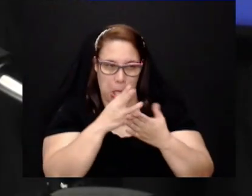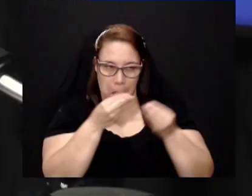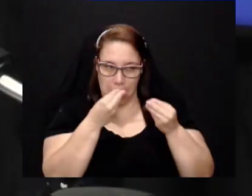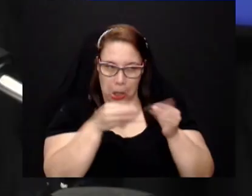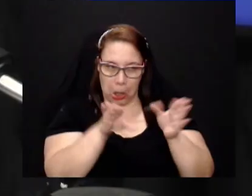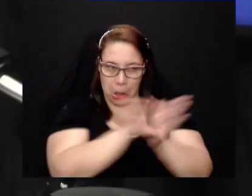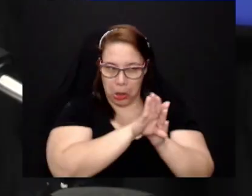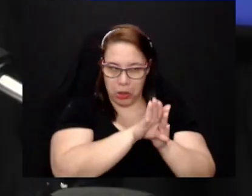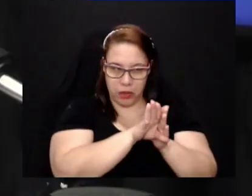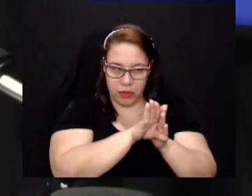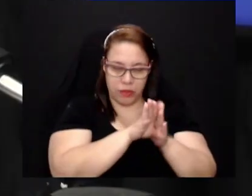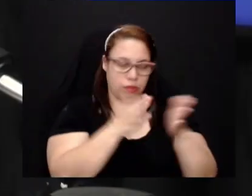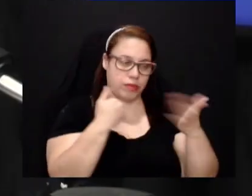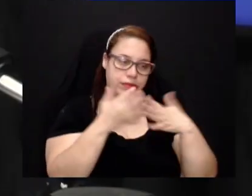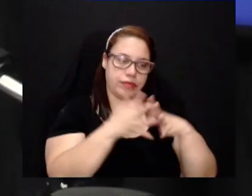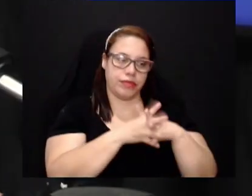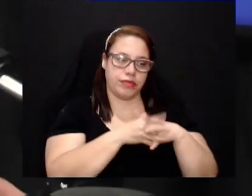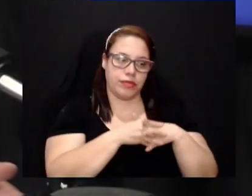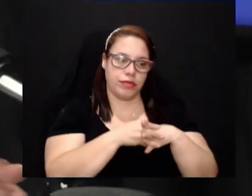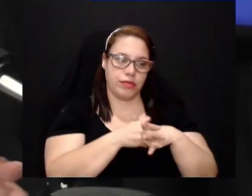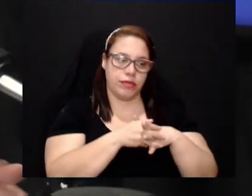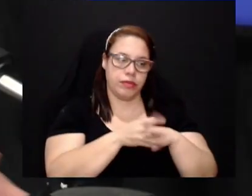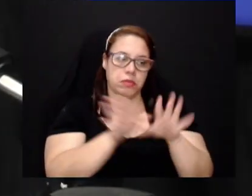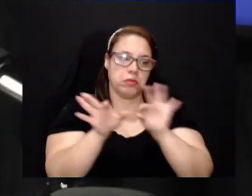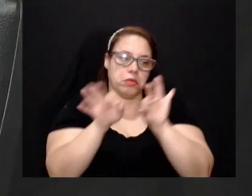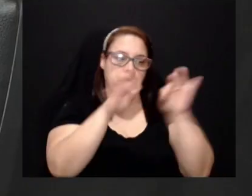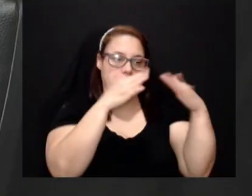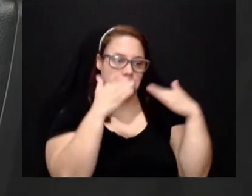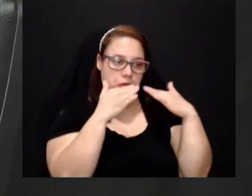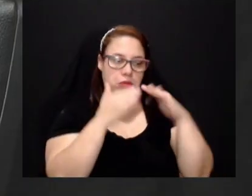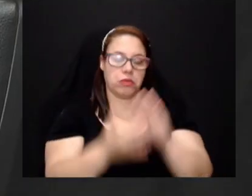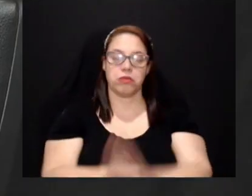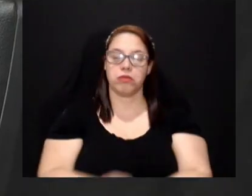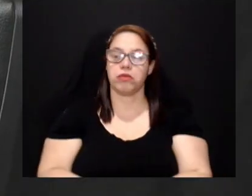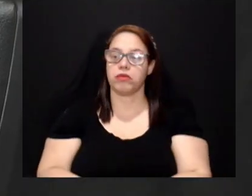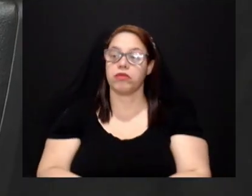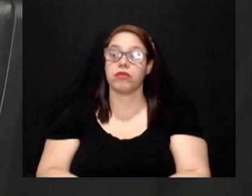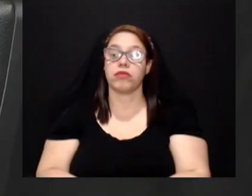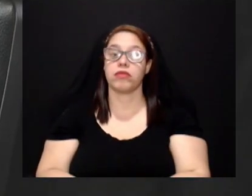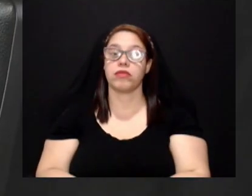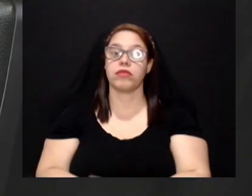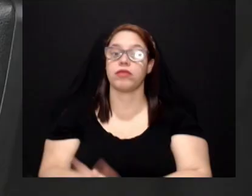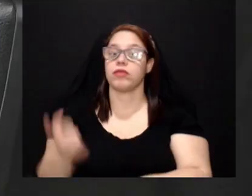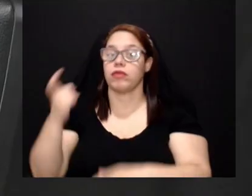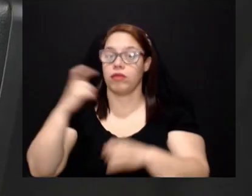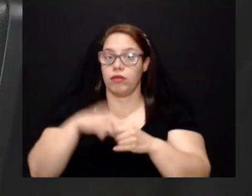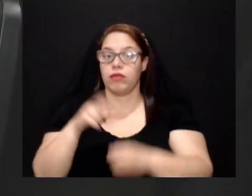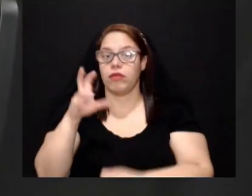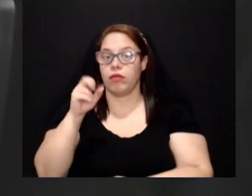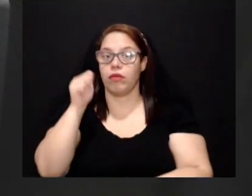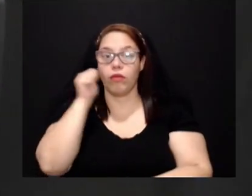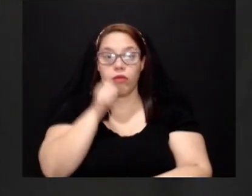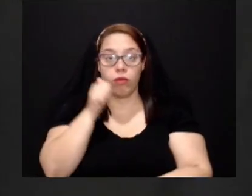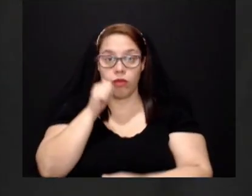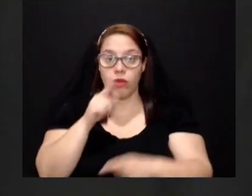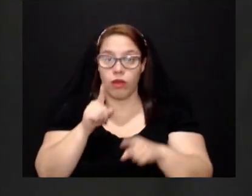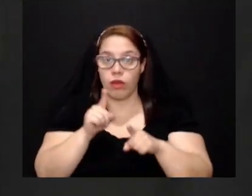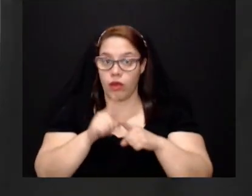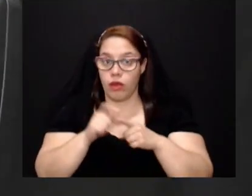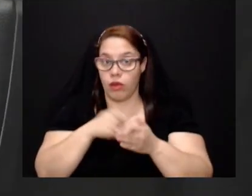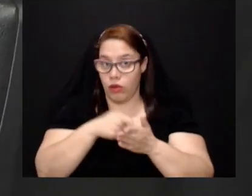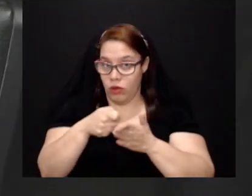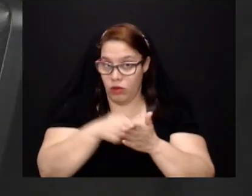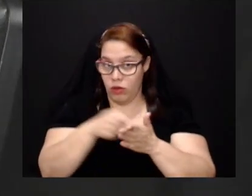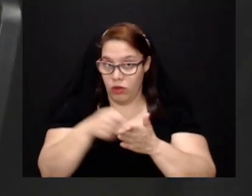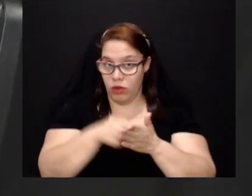para os nossos ouvintes, como é que você chega no serviço público? Eu volto lá na minha avó, né? Porque eu até escrevi um capítulo